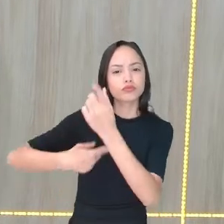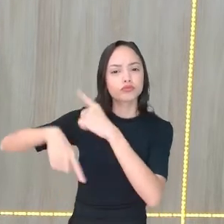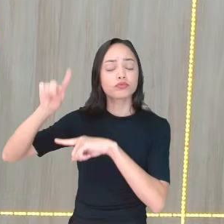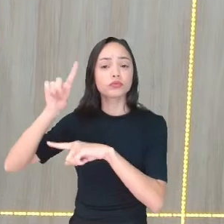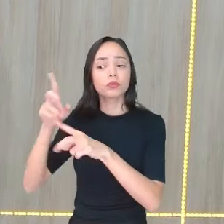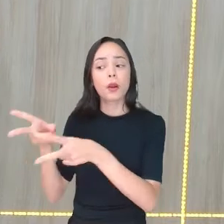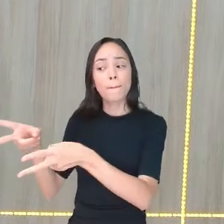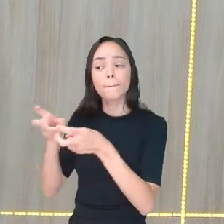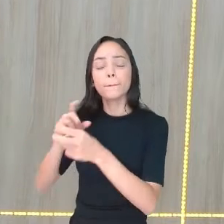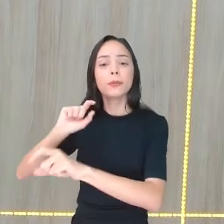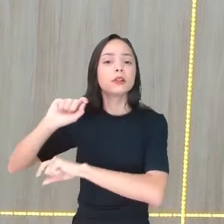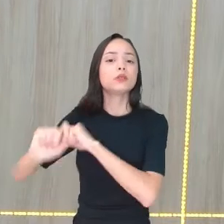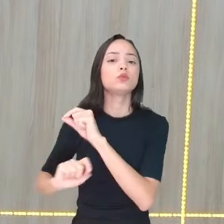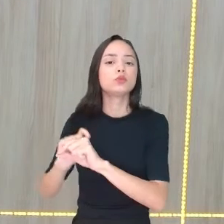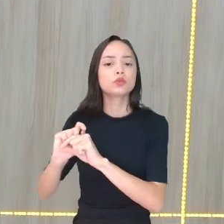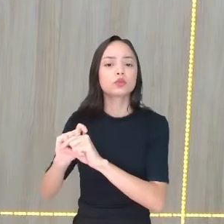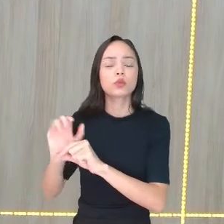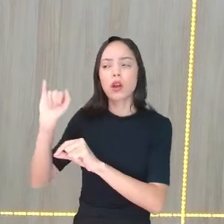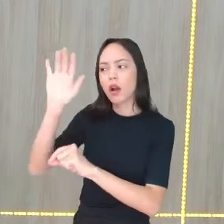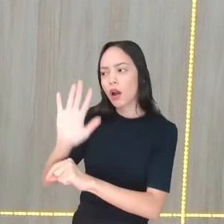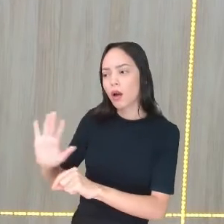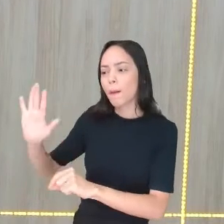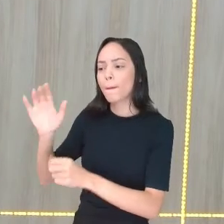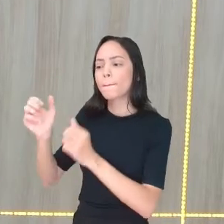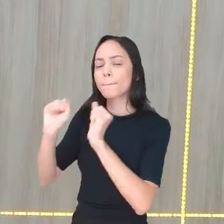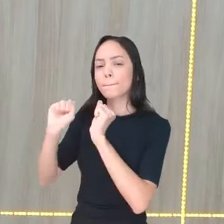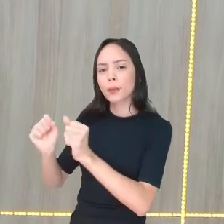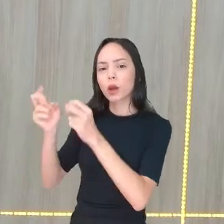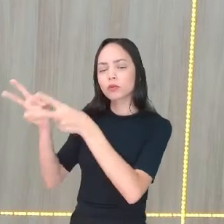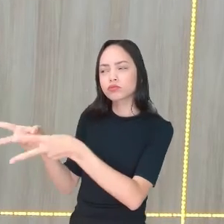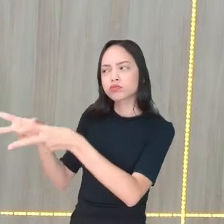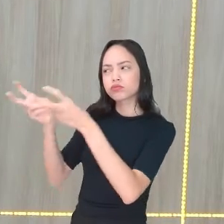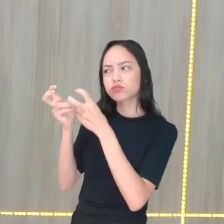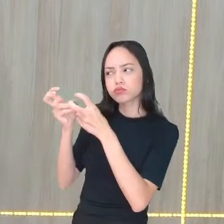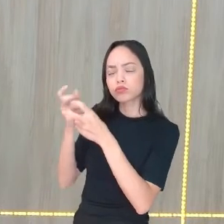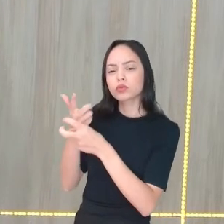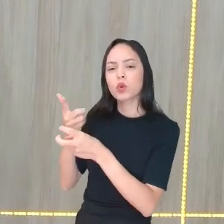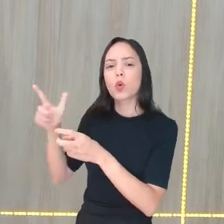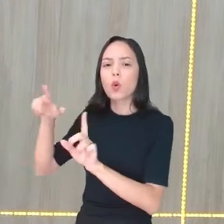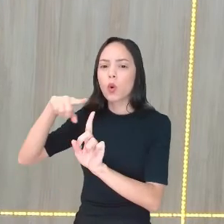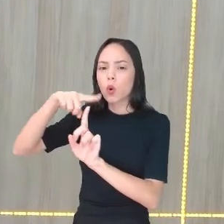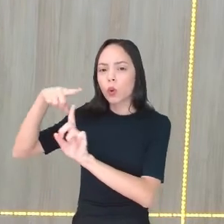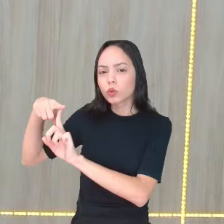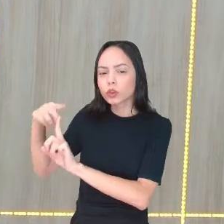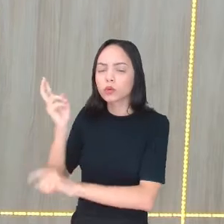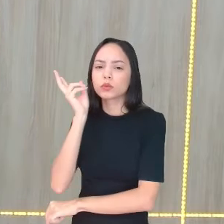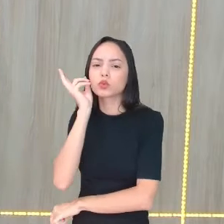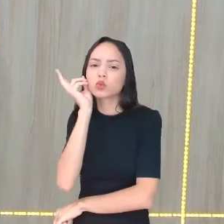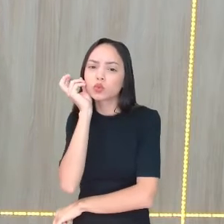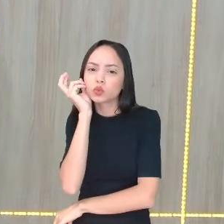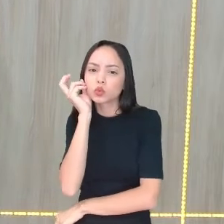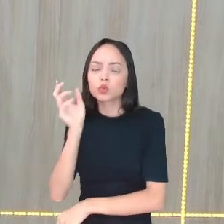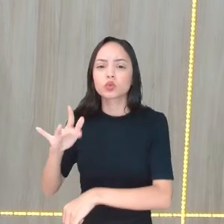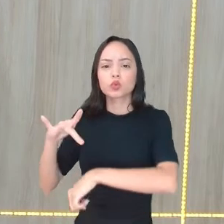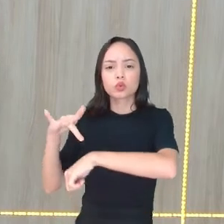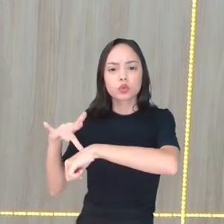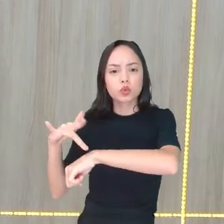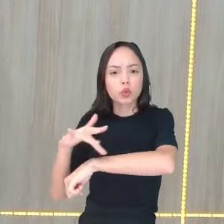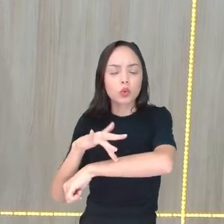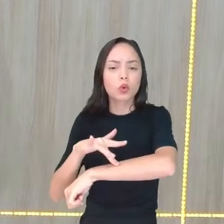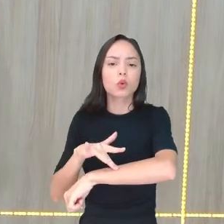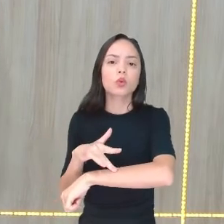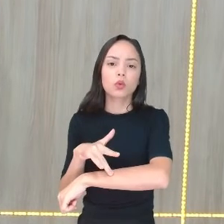percebeu que a paisagem ela pode ser apreendida de outras formas, né, através do som, através do tato,